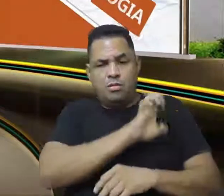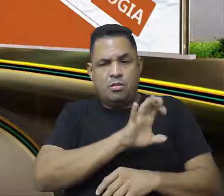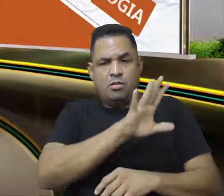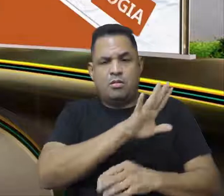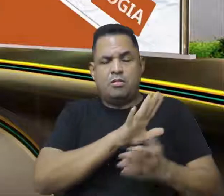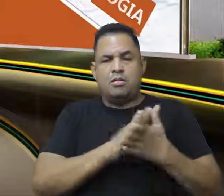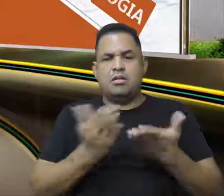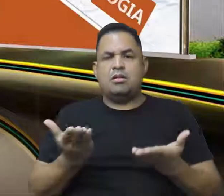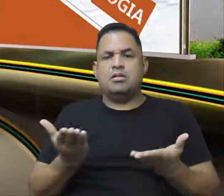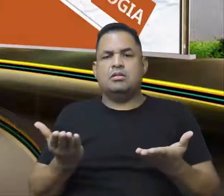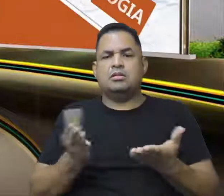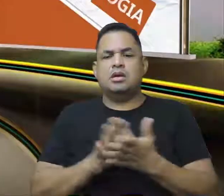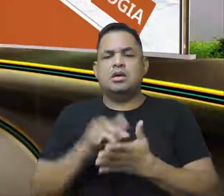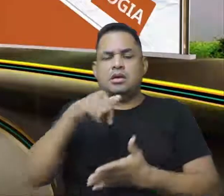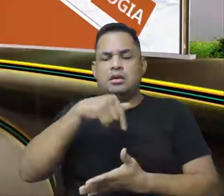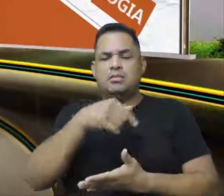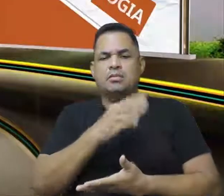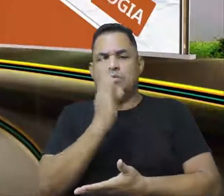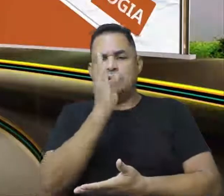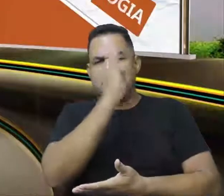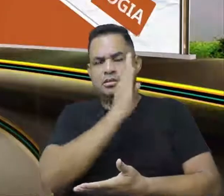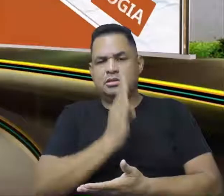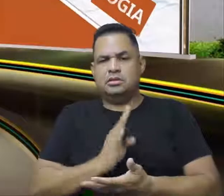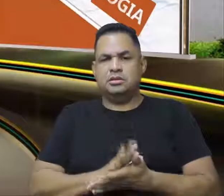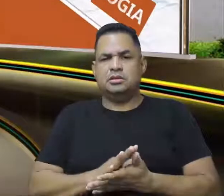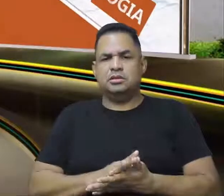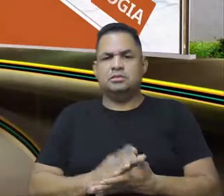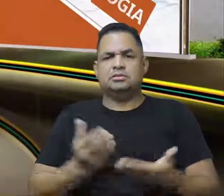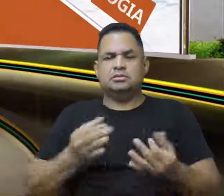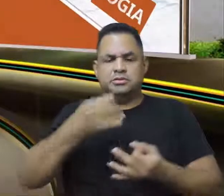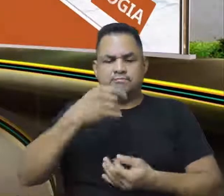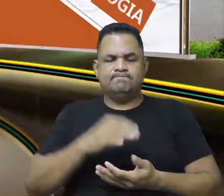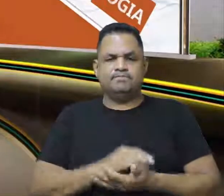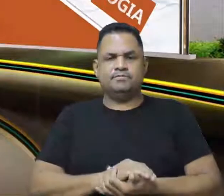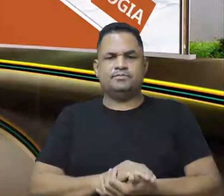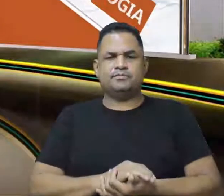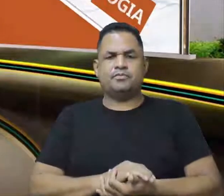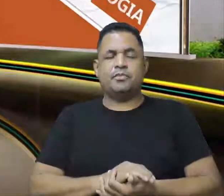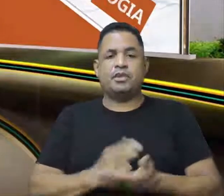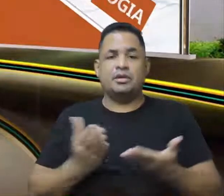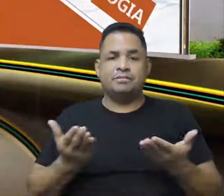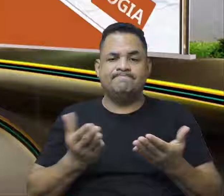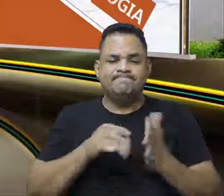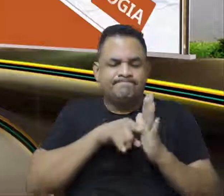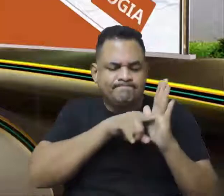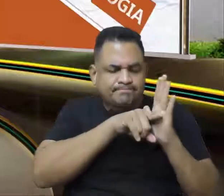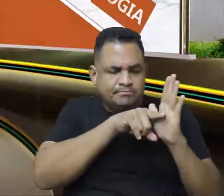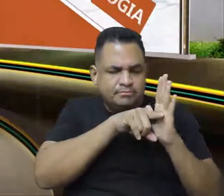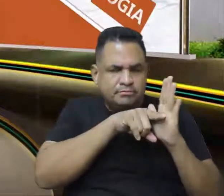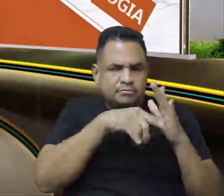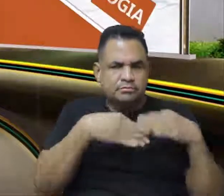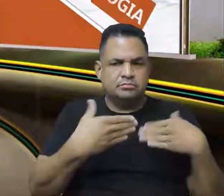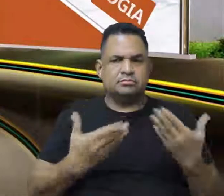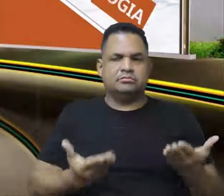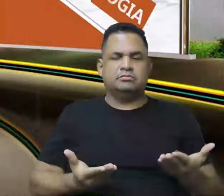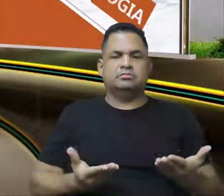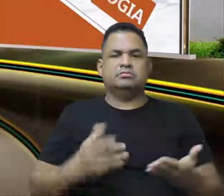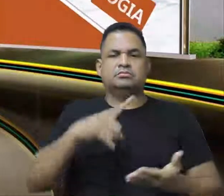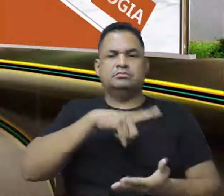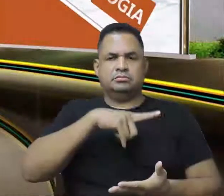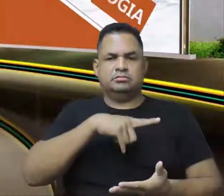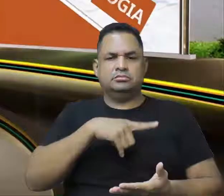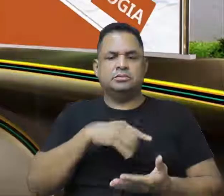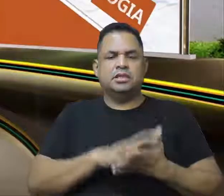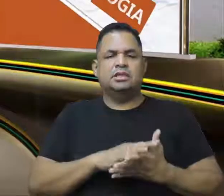Para o nosso Brasil. Então, isso é muito sério, né? Então, ela estudou isso e disse, olha só, existe sim